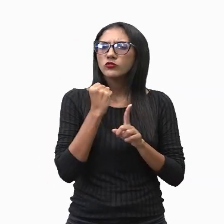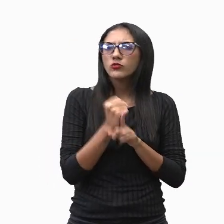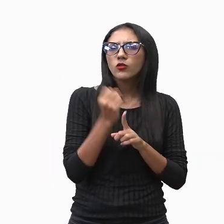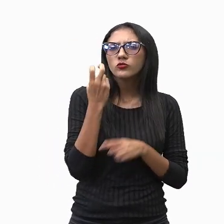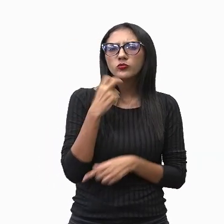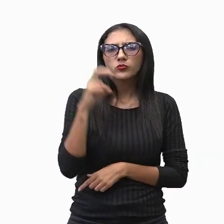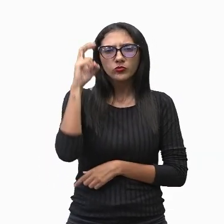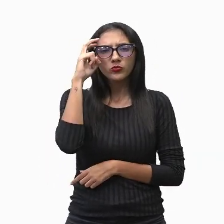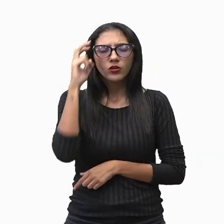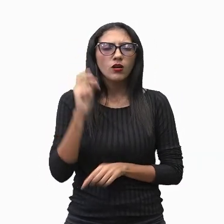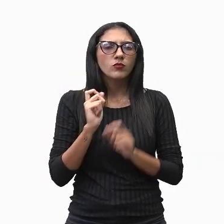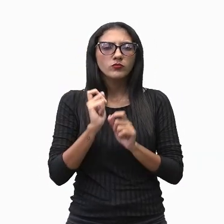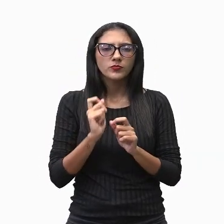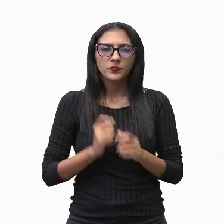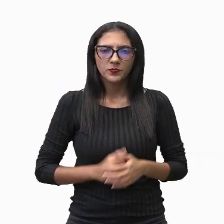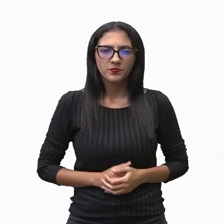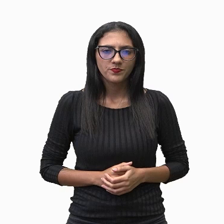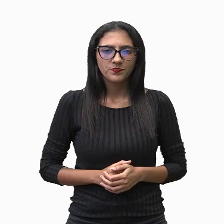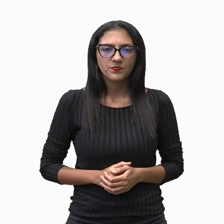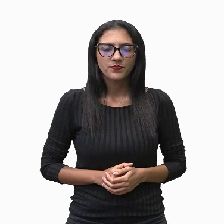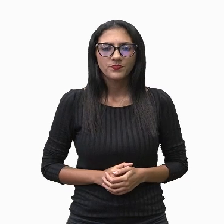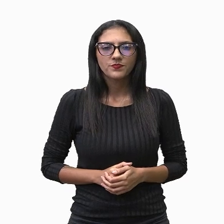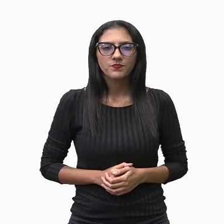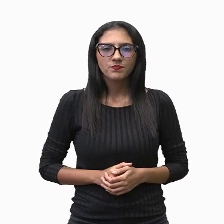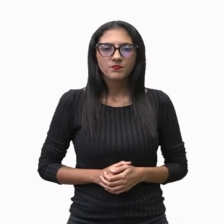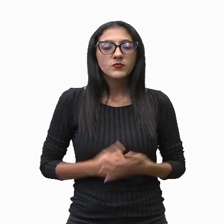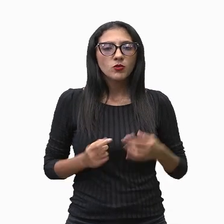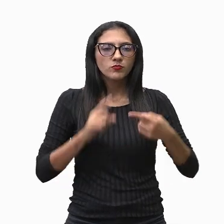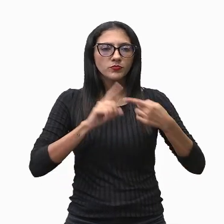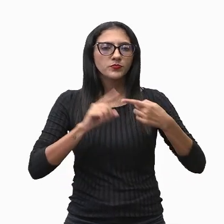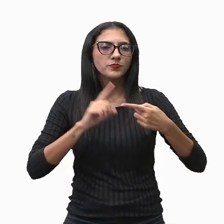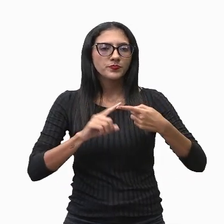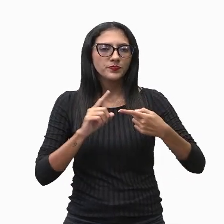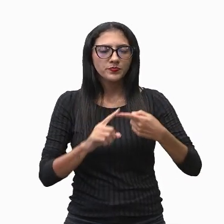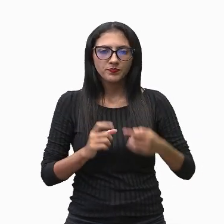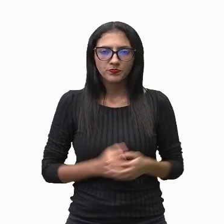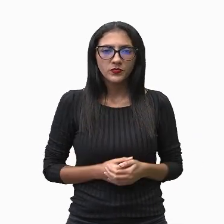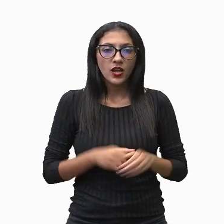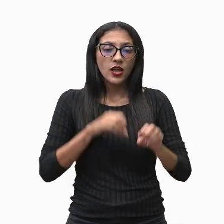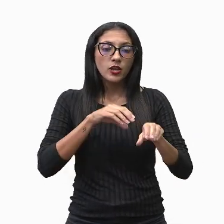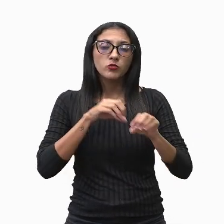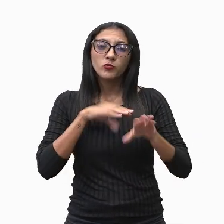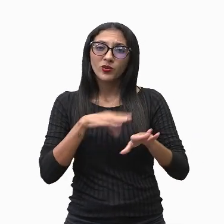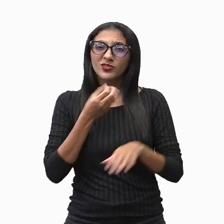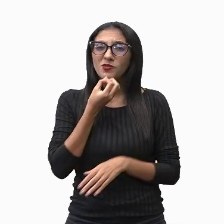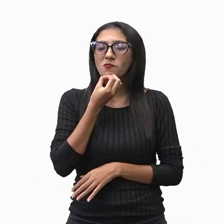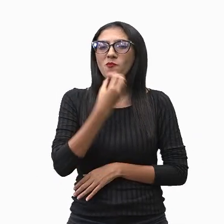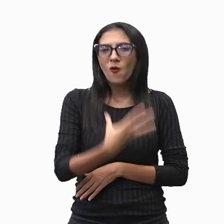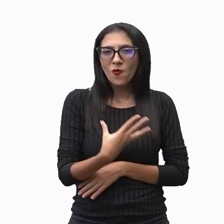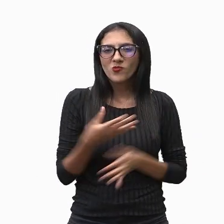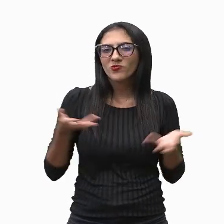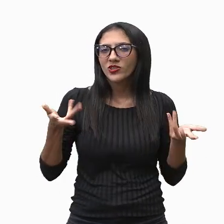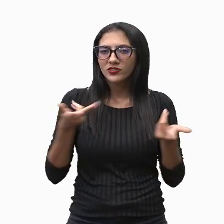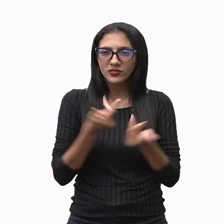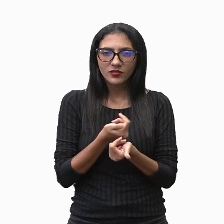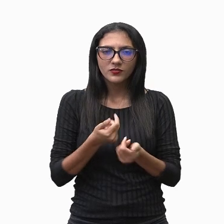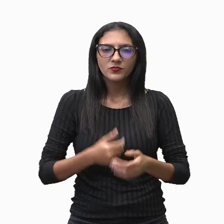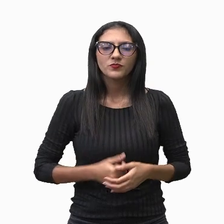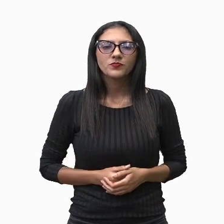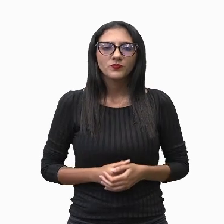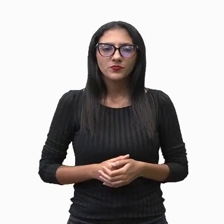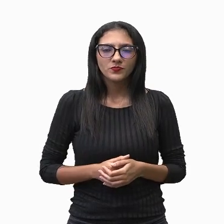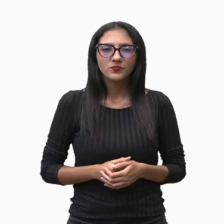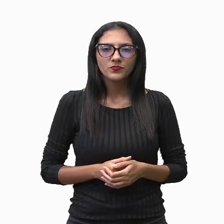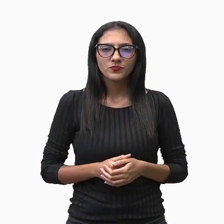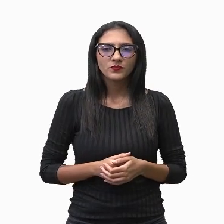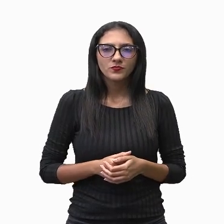Socioculturais, não é isso? Então vamos lá. Um dos fatores, educação de qualidade. Então são fatores